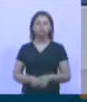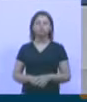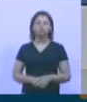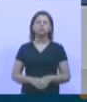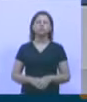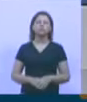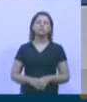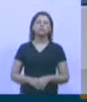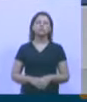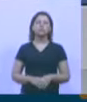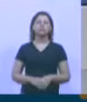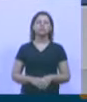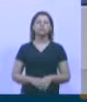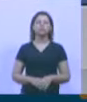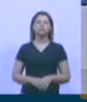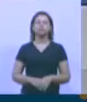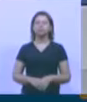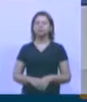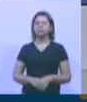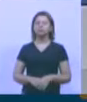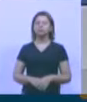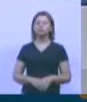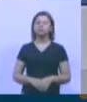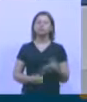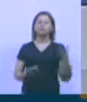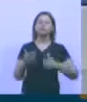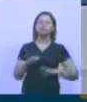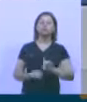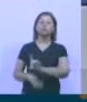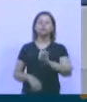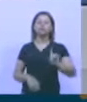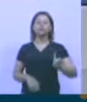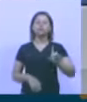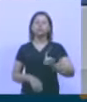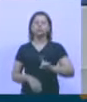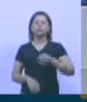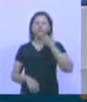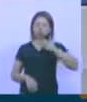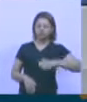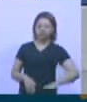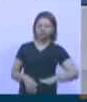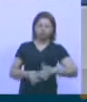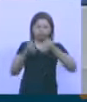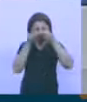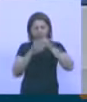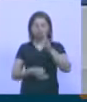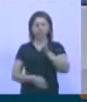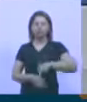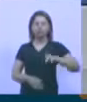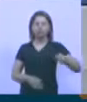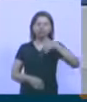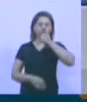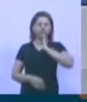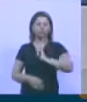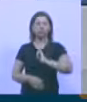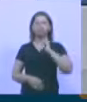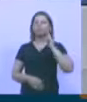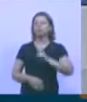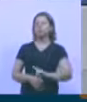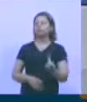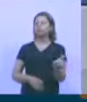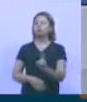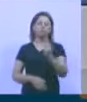not as clever as your other brother. Talvez um dia uma criança vai ouvir de um professor ou do pai, você não é